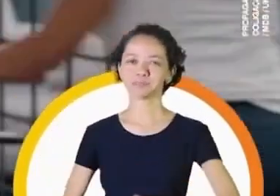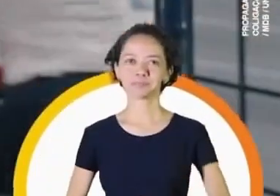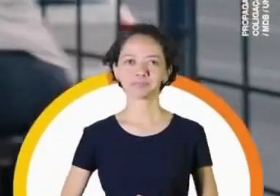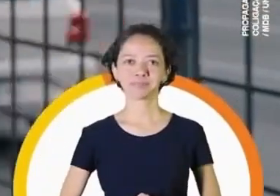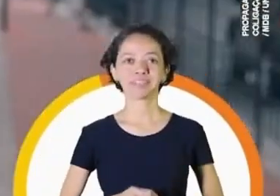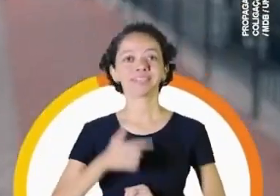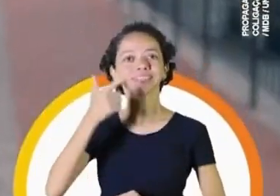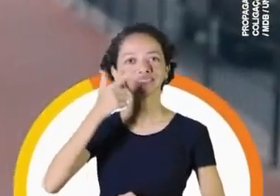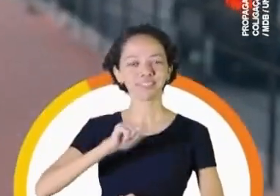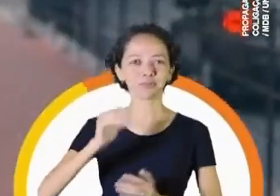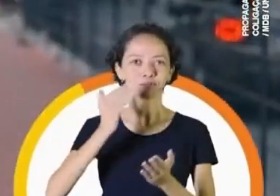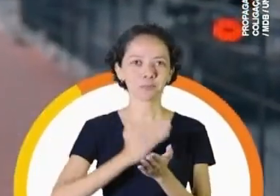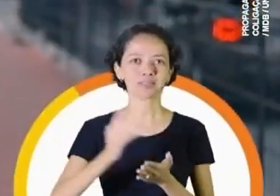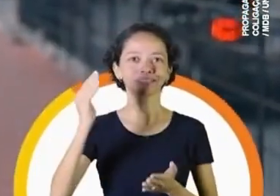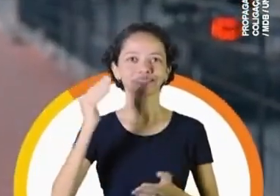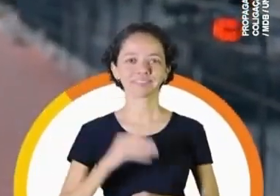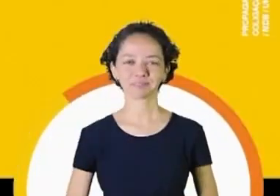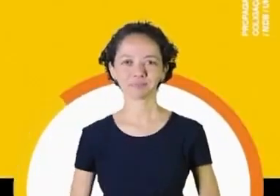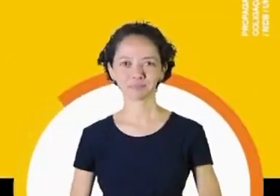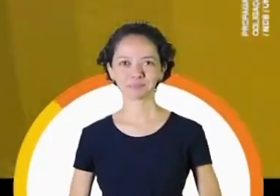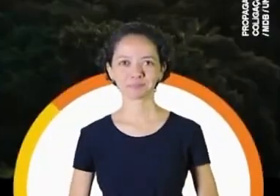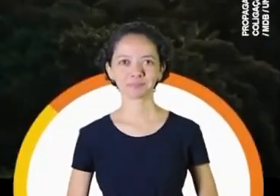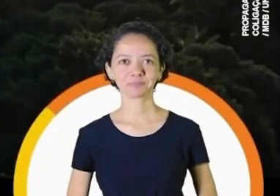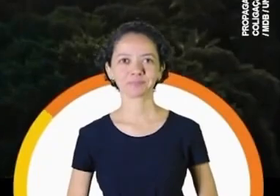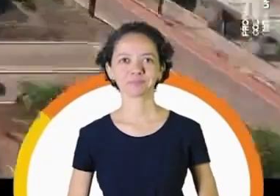Valeu! Um, dois, três e... Foi.